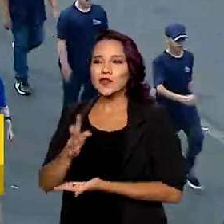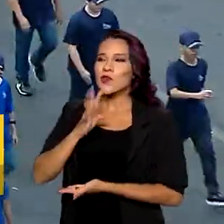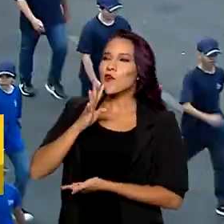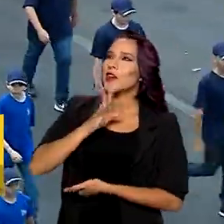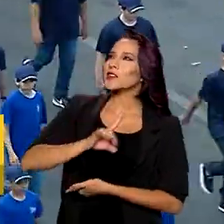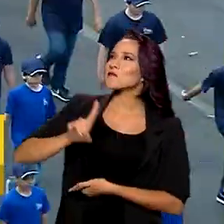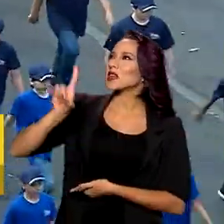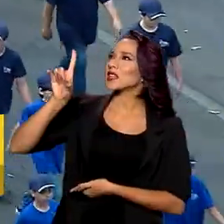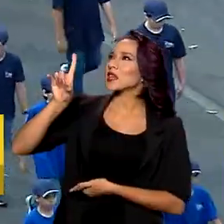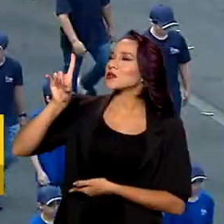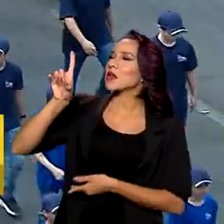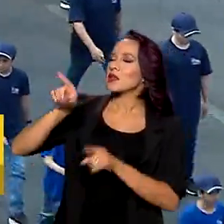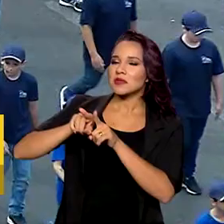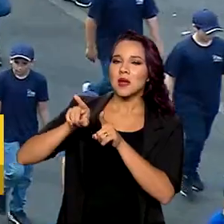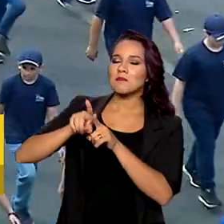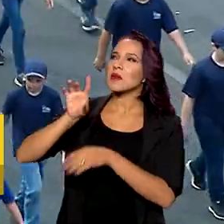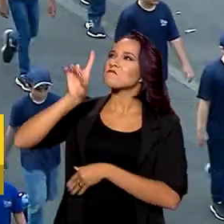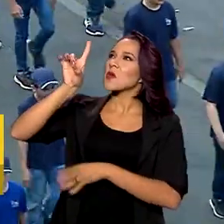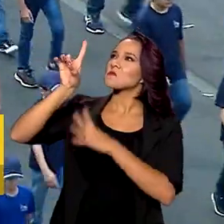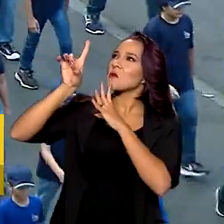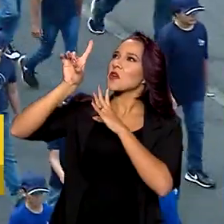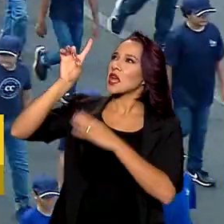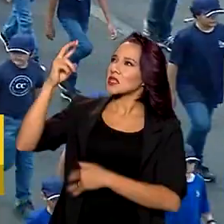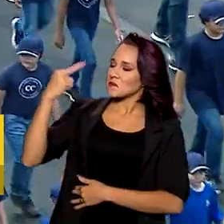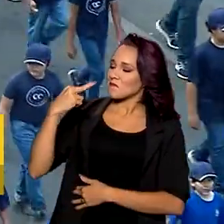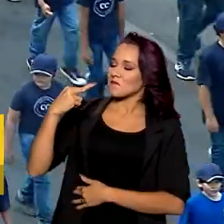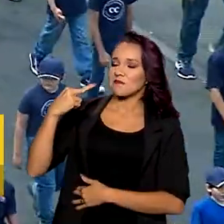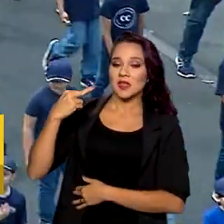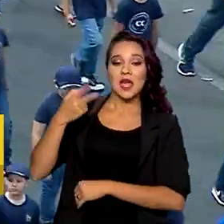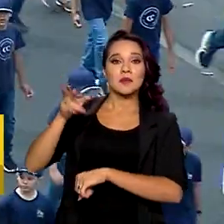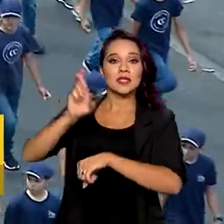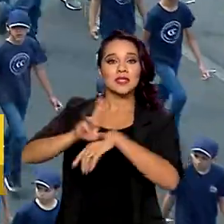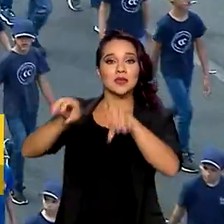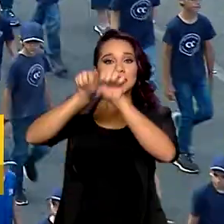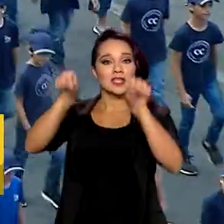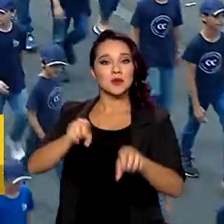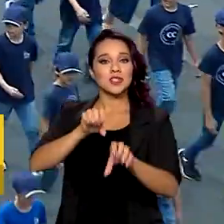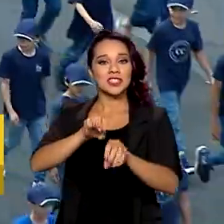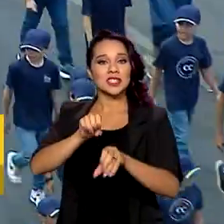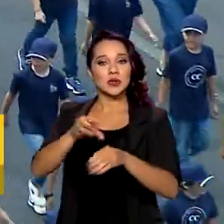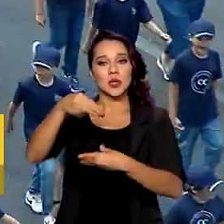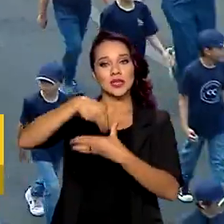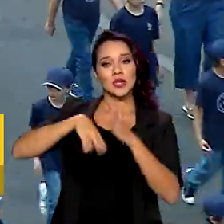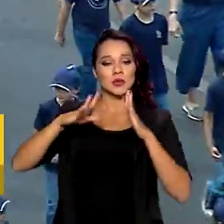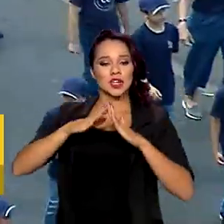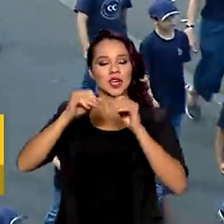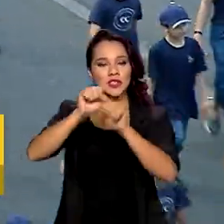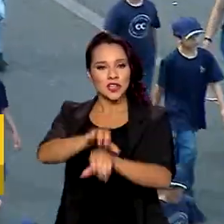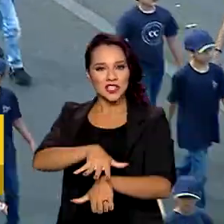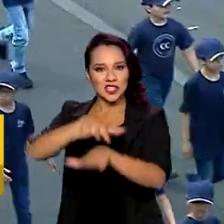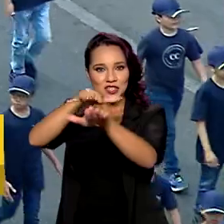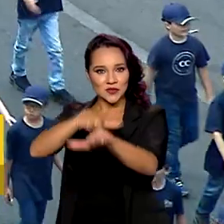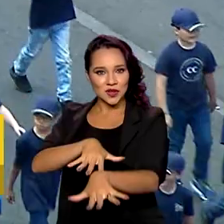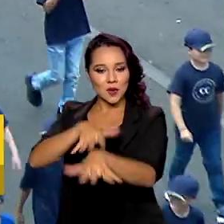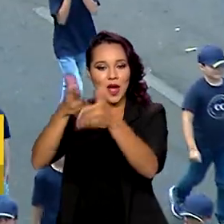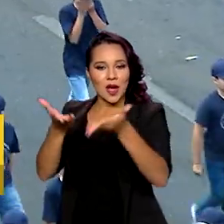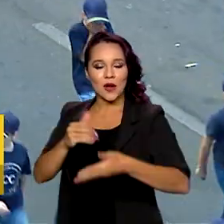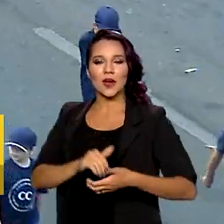a Deus e o tornem conhecido. Representando o sistema de ensino domiciliar, desfilam, neste